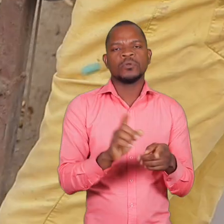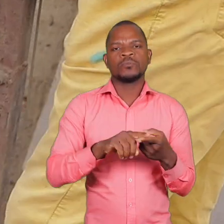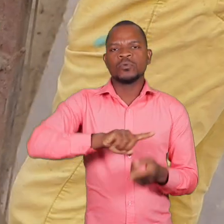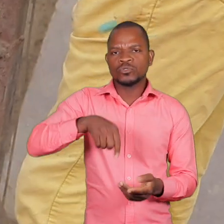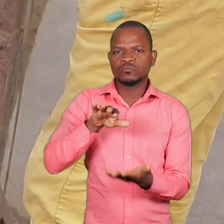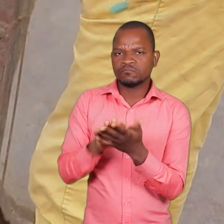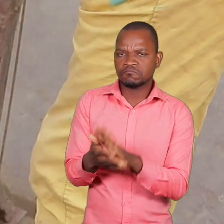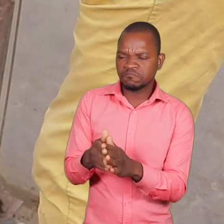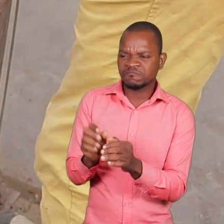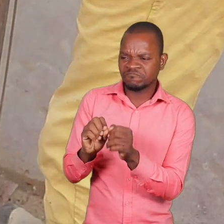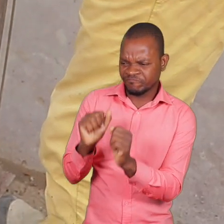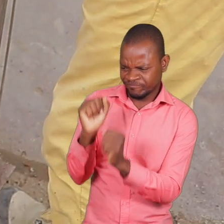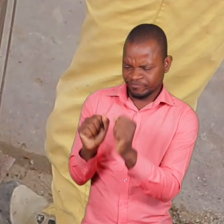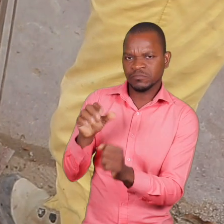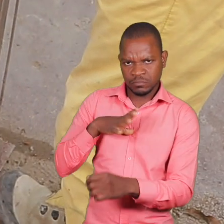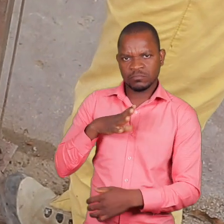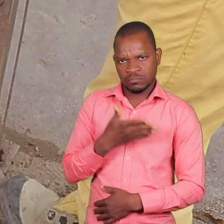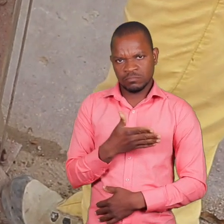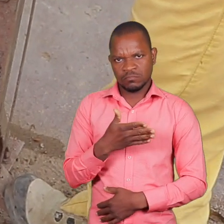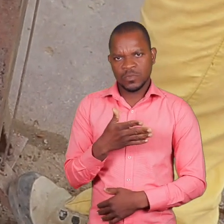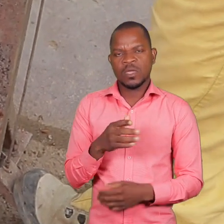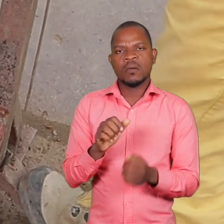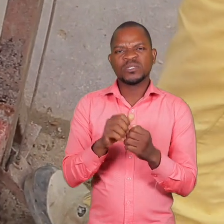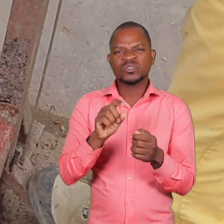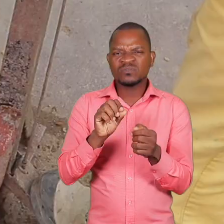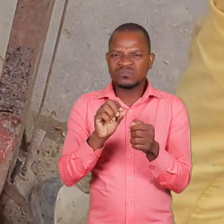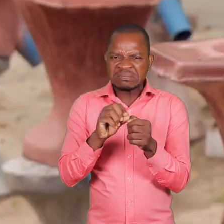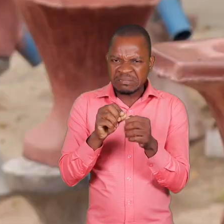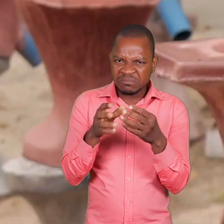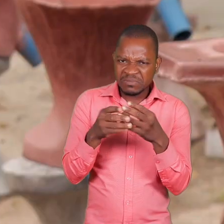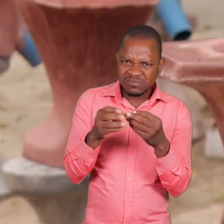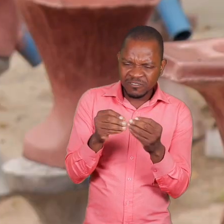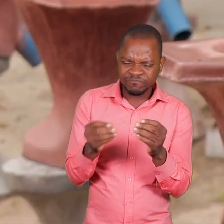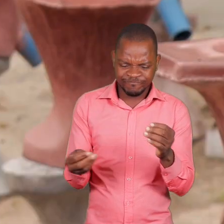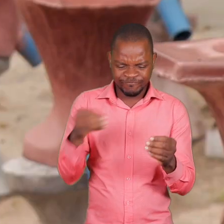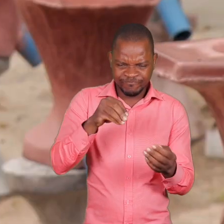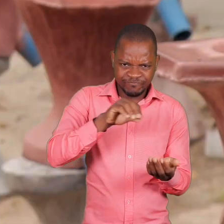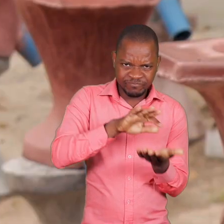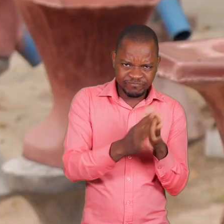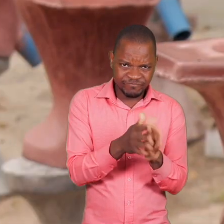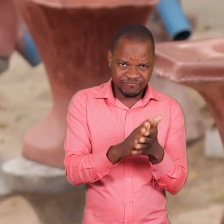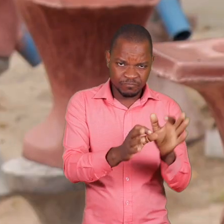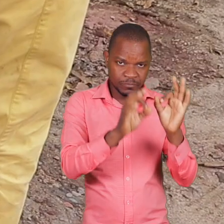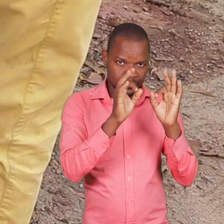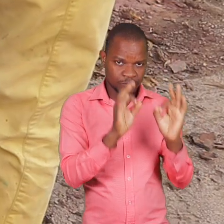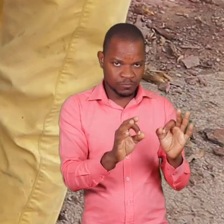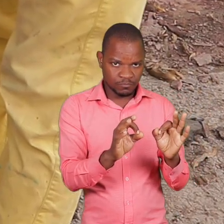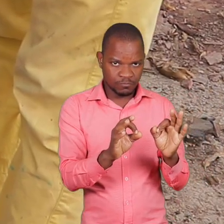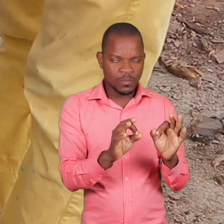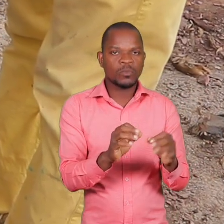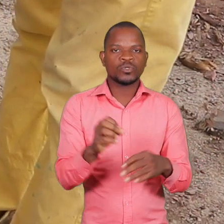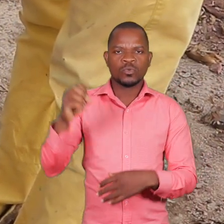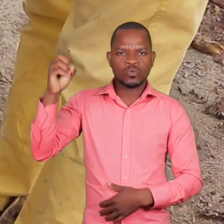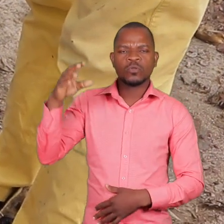produção. Nós produzimos aqui mesmo, temos uns moldes que são de fibra de vidro, em que nós colocamos lá dentro todo o conteúdo, ela